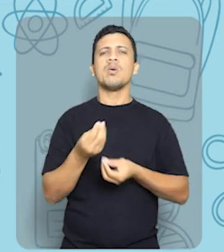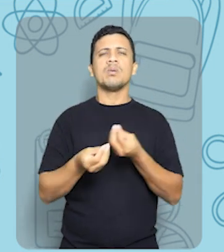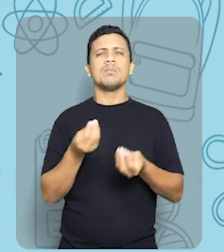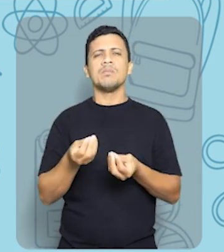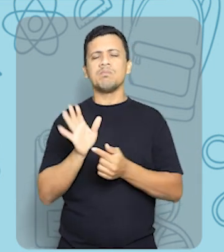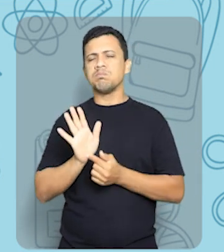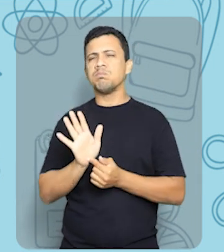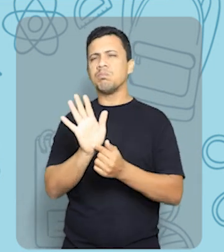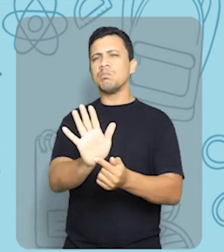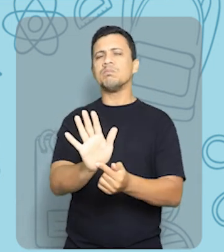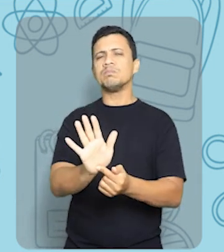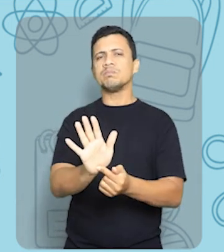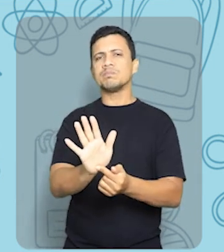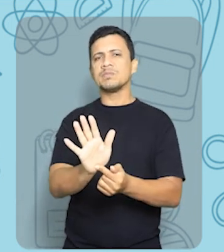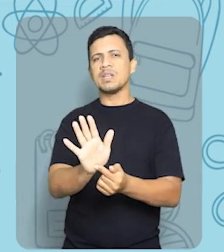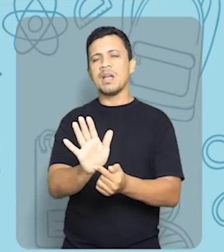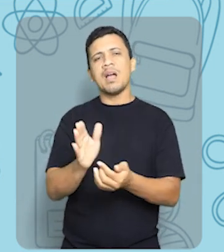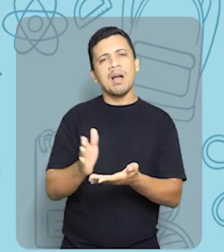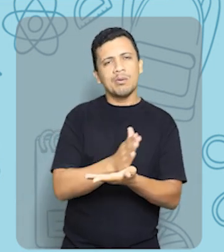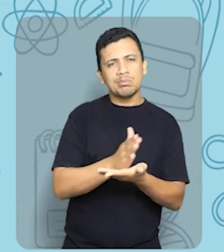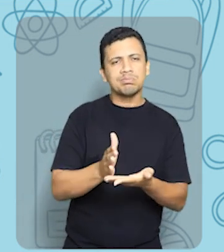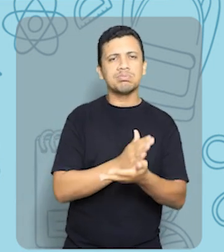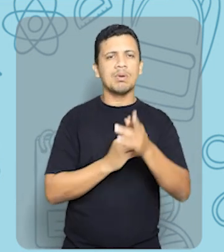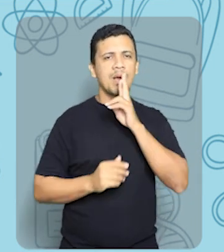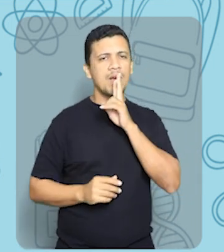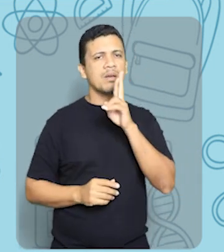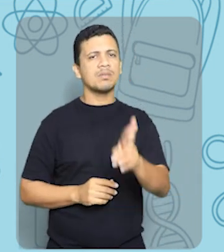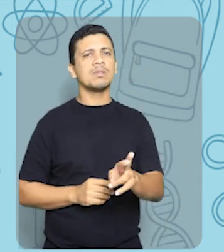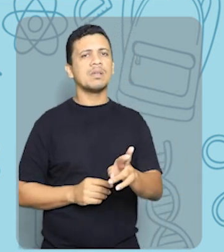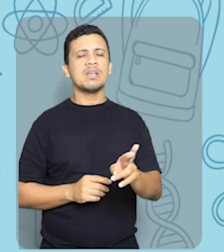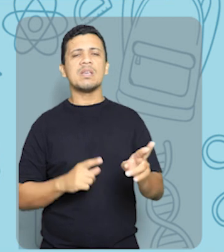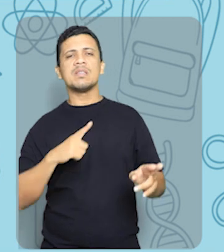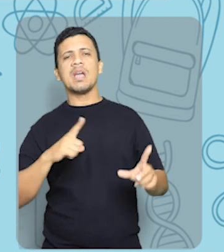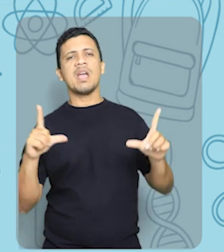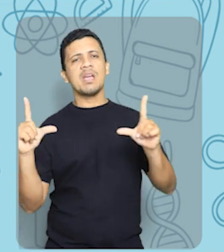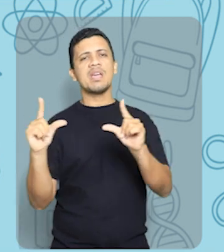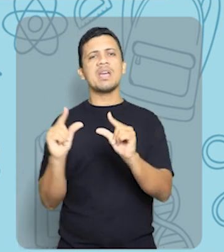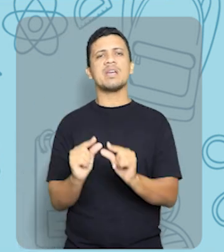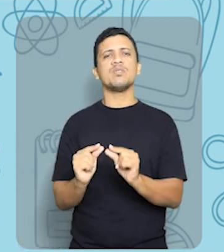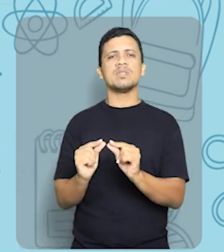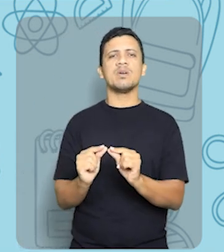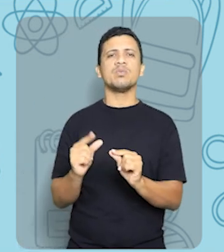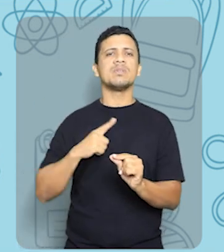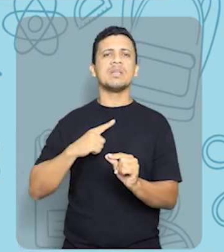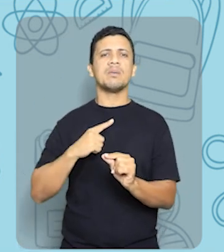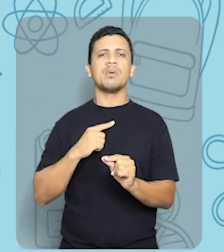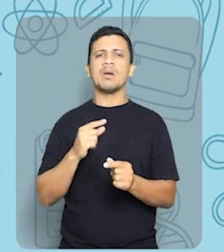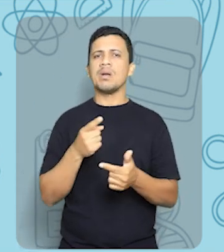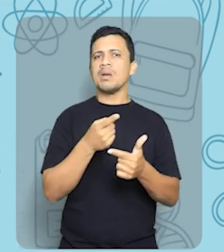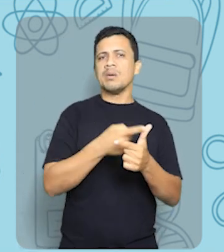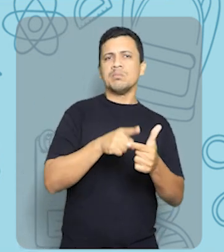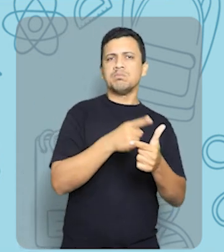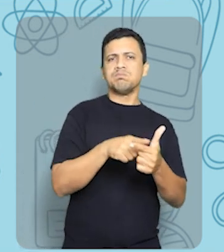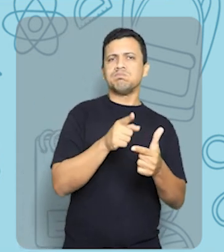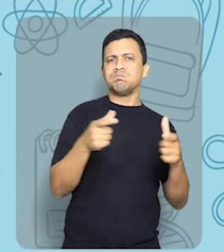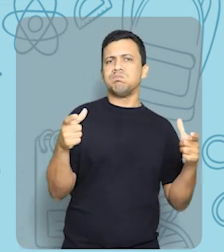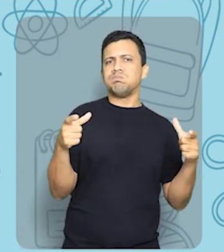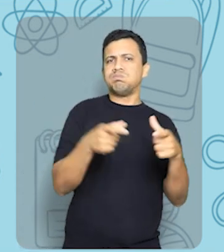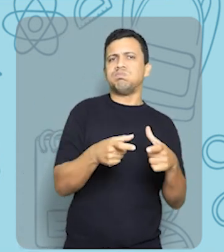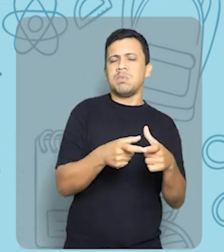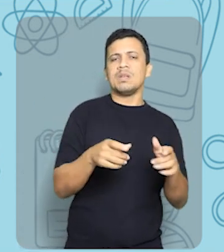Brasil, ela apresenta alguns dos resultados da redução das desigualdades trazidas pela redução